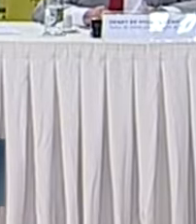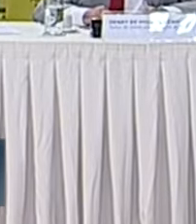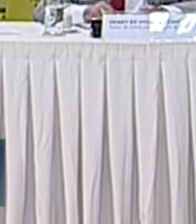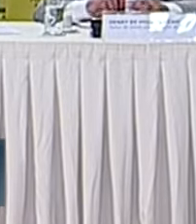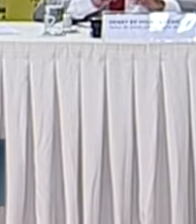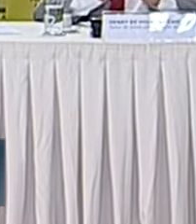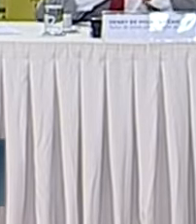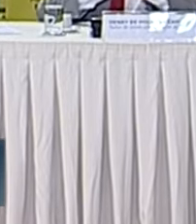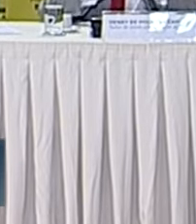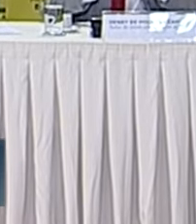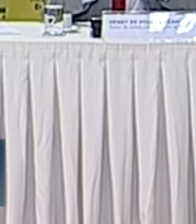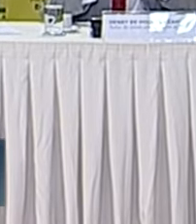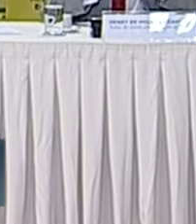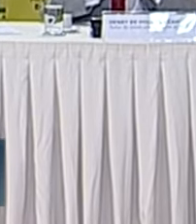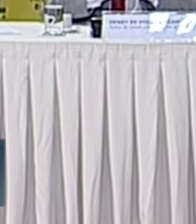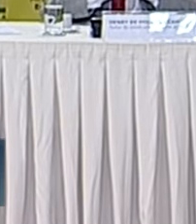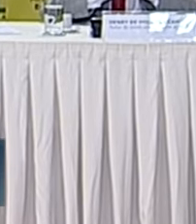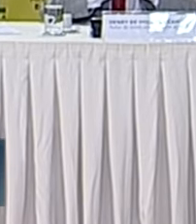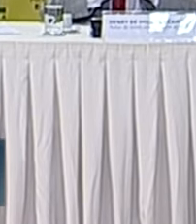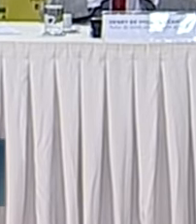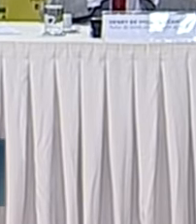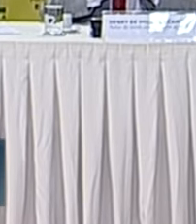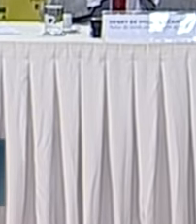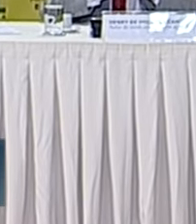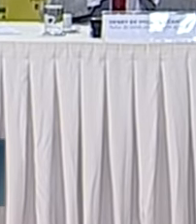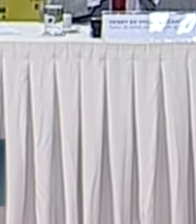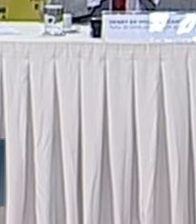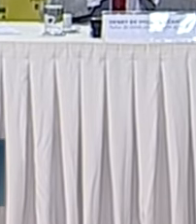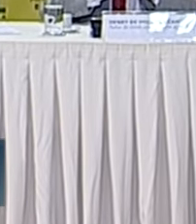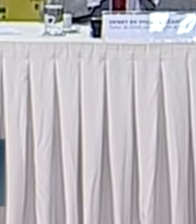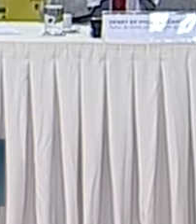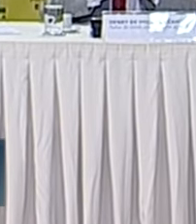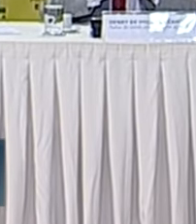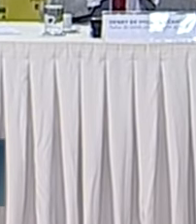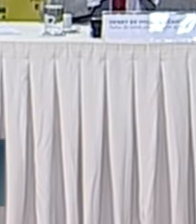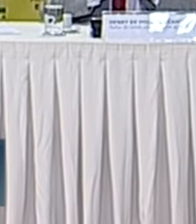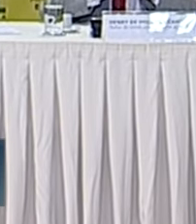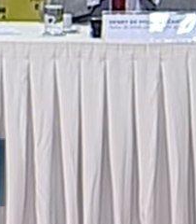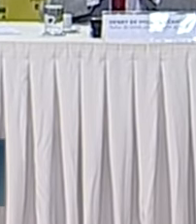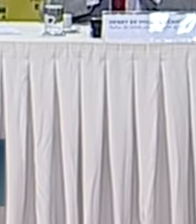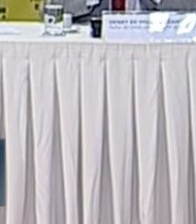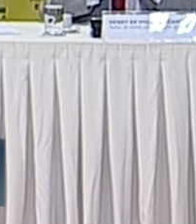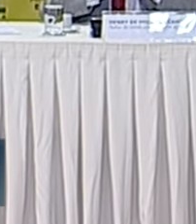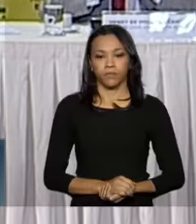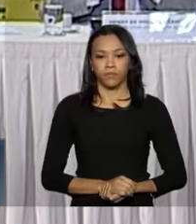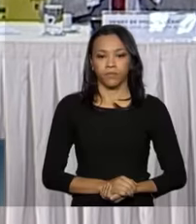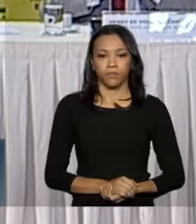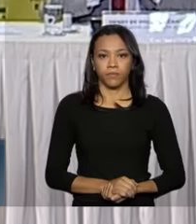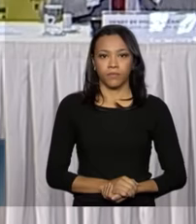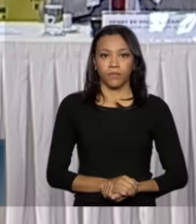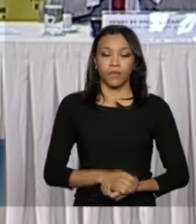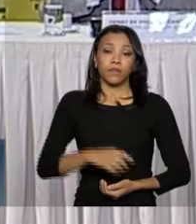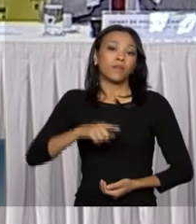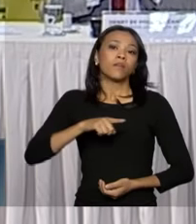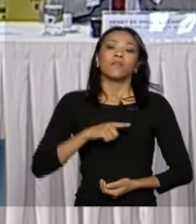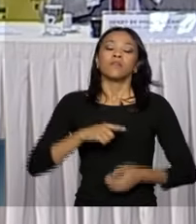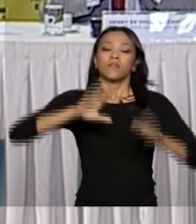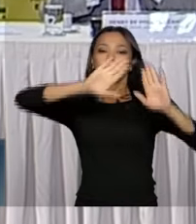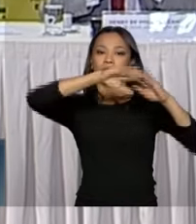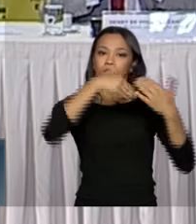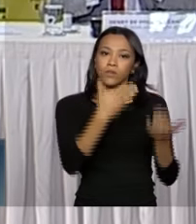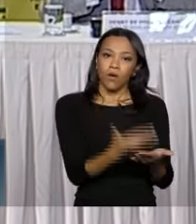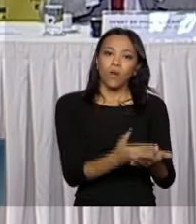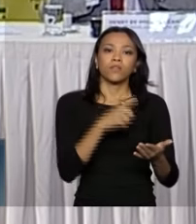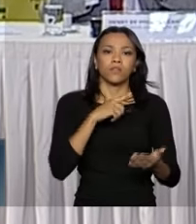Então, o Luiz Cláudio lembra, não é o número de escolas que importa, é o número de vagas. Porque há escolas que têm 50,